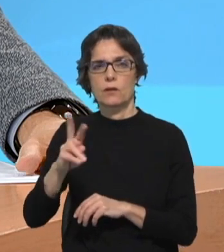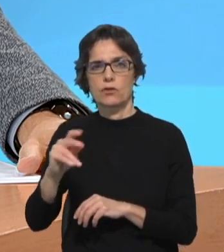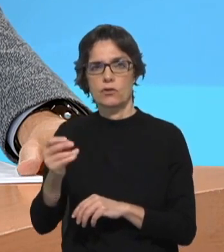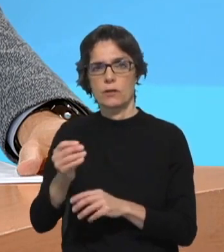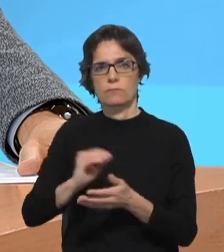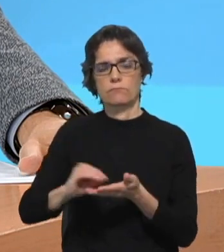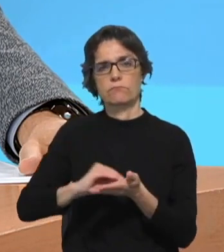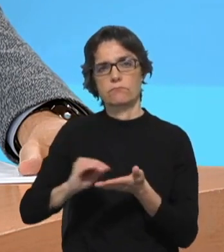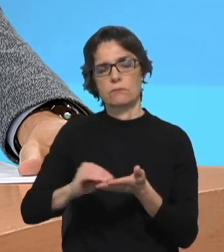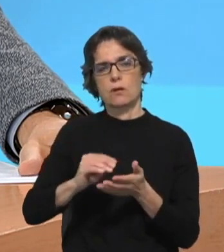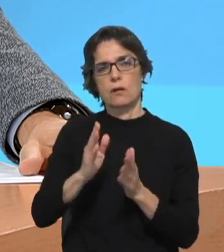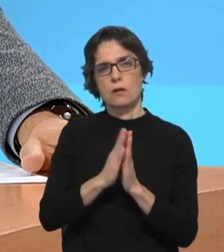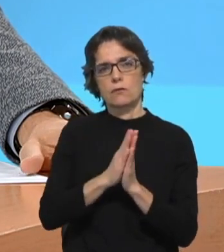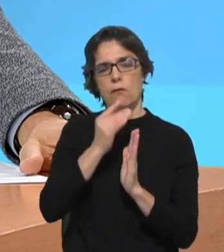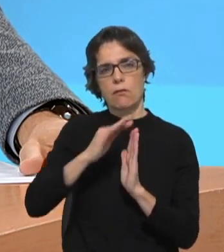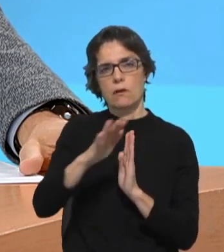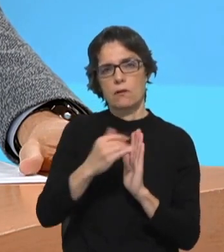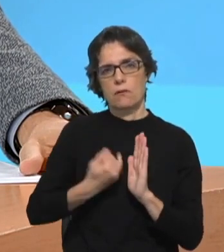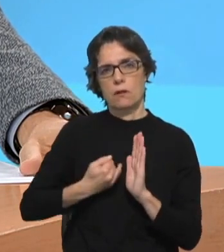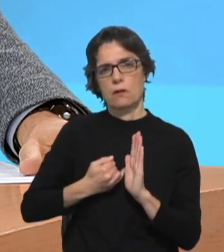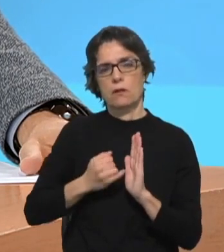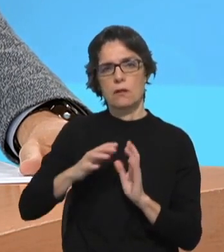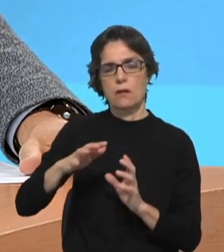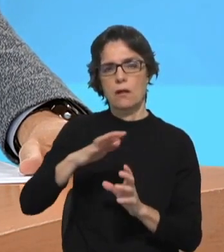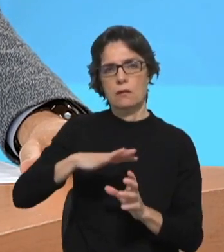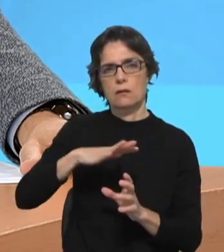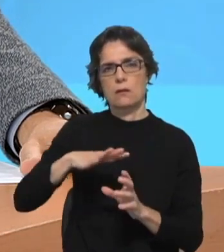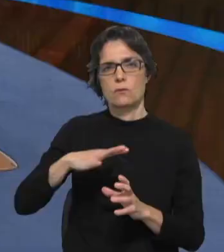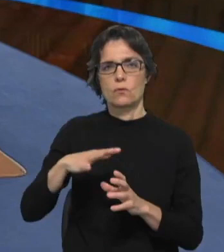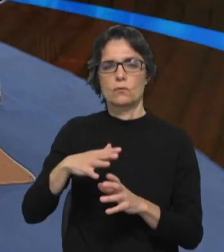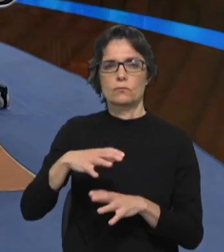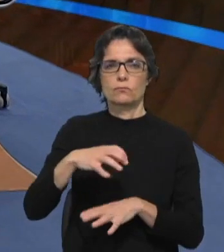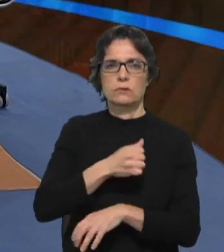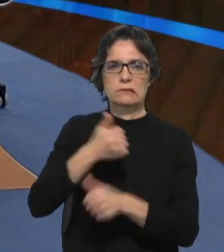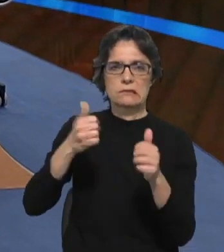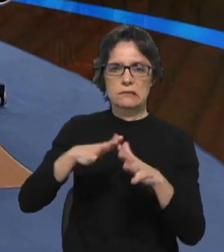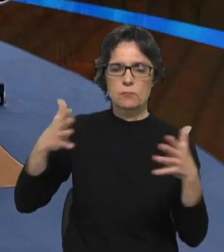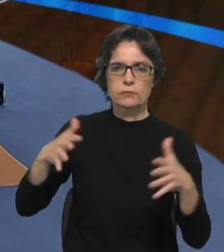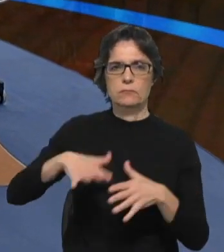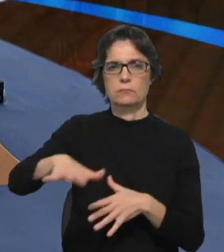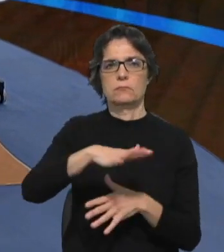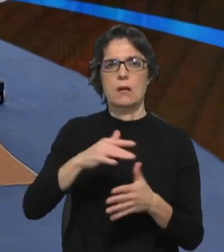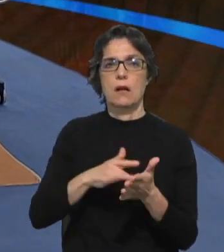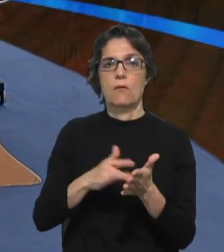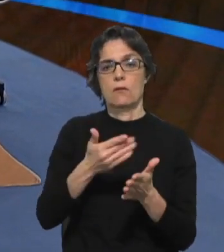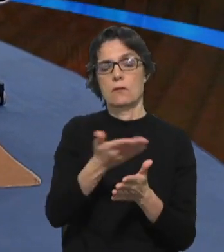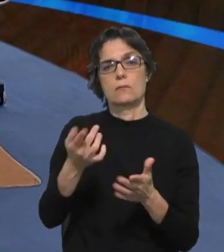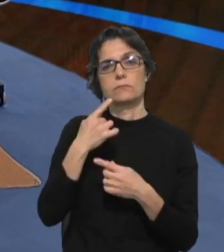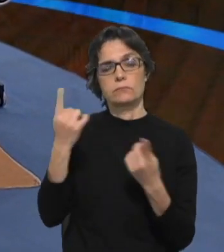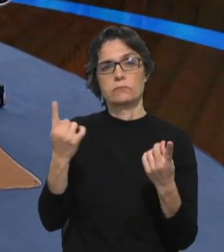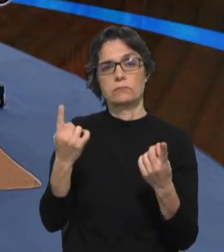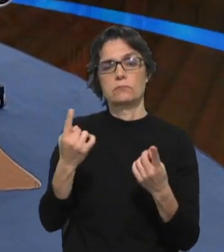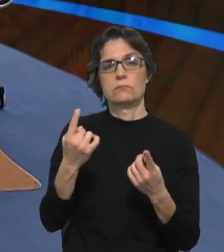Contextos Metropolitanos. Boa tarde, obrigado por estar aqui entre nós. Na realidade, este livro, publicado pela Imprensa